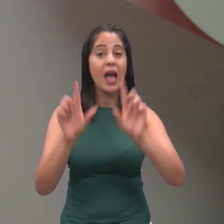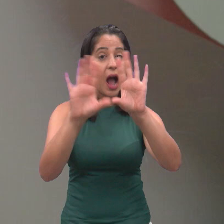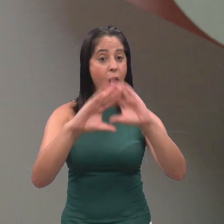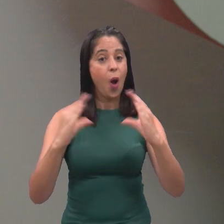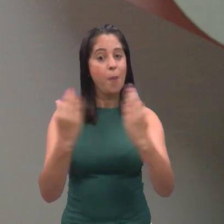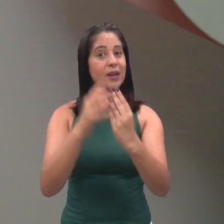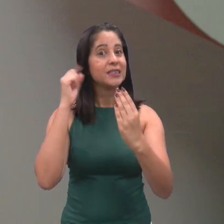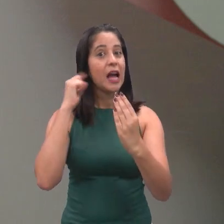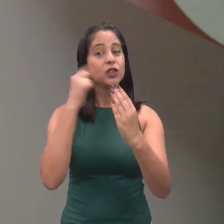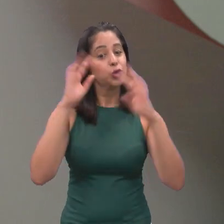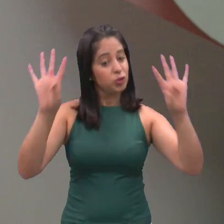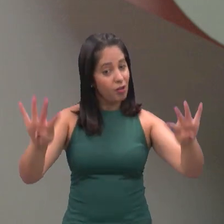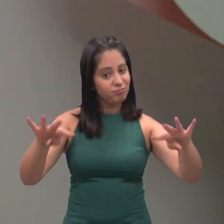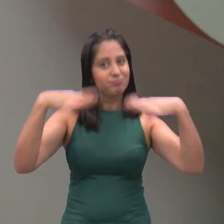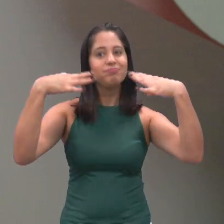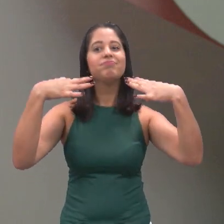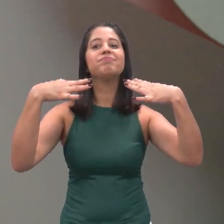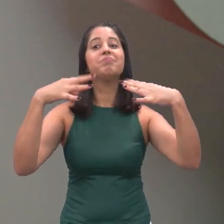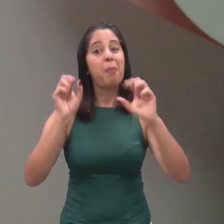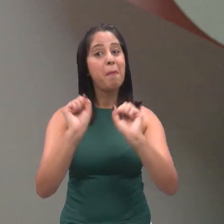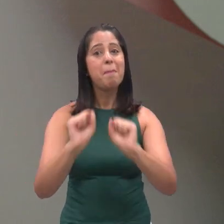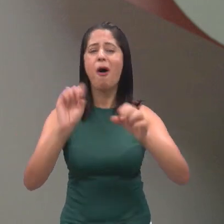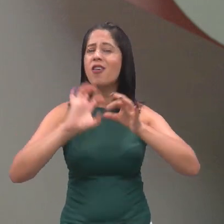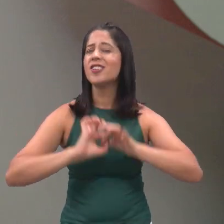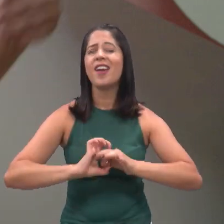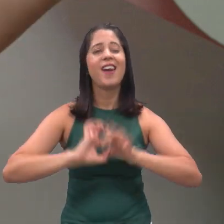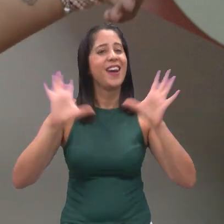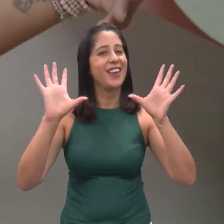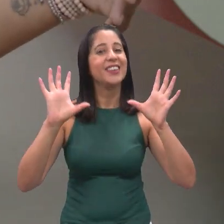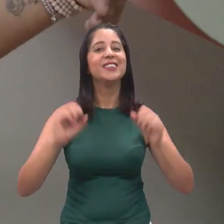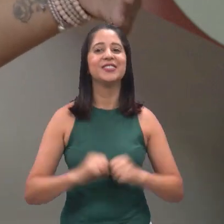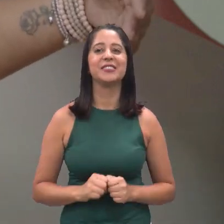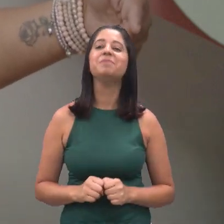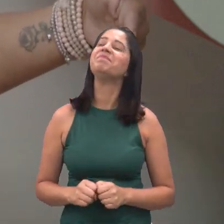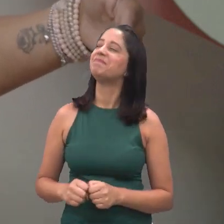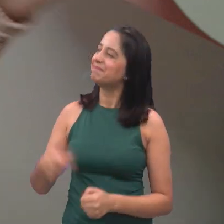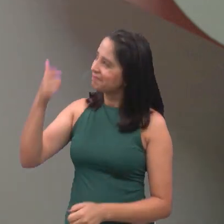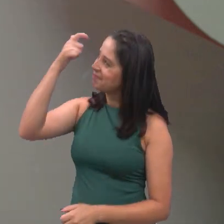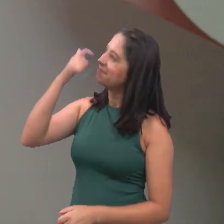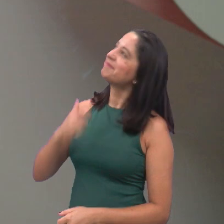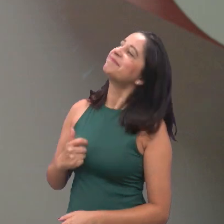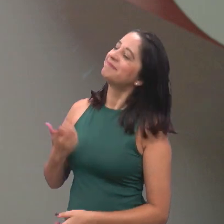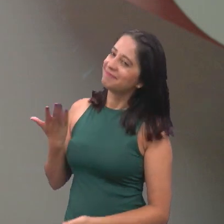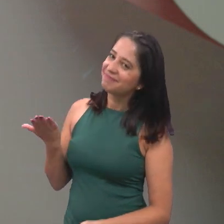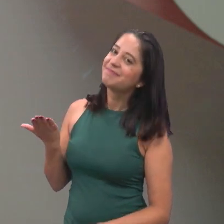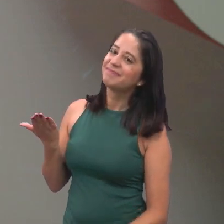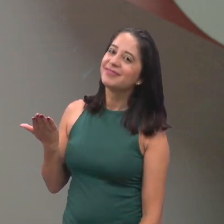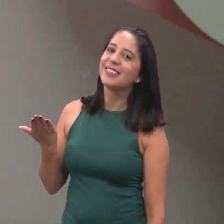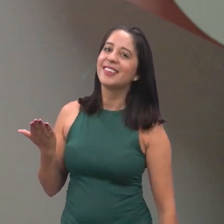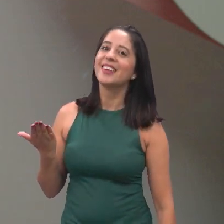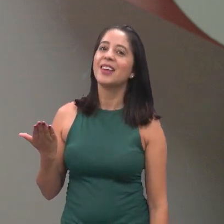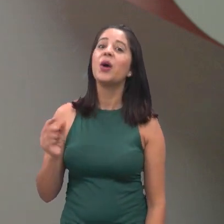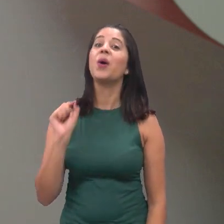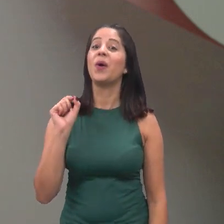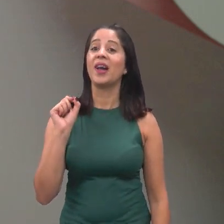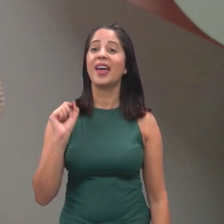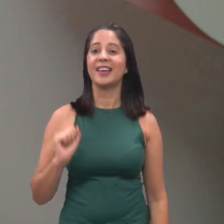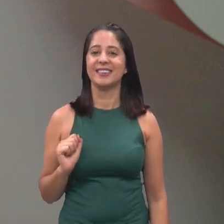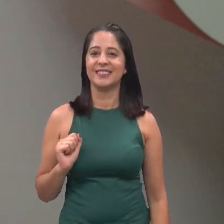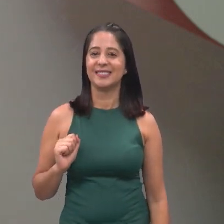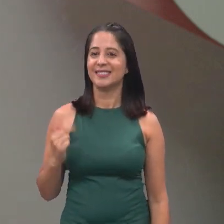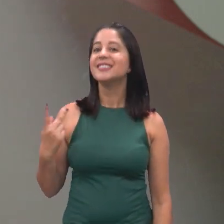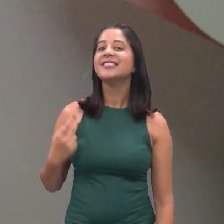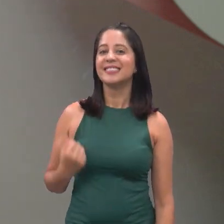surda pode acompanhar a programação da TV Câmara. E a Ana, que está aqui do meu ladinho, ela me ensinou, vamos ver se dá certo. Nós